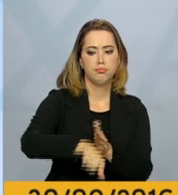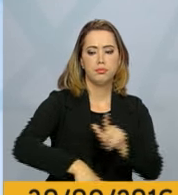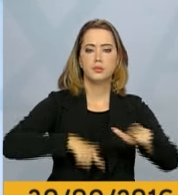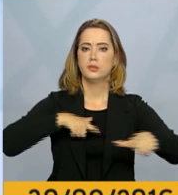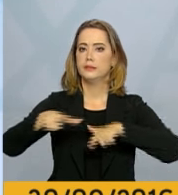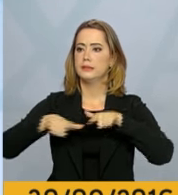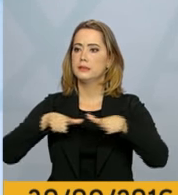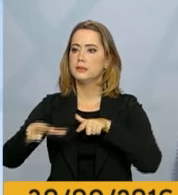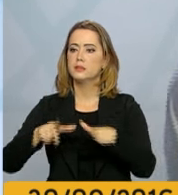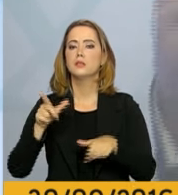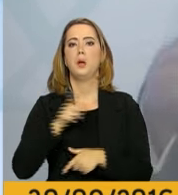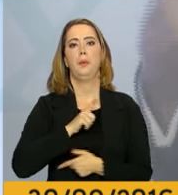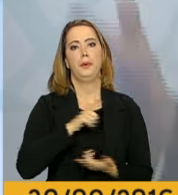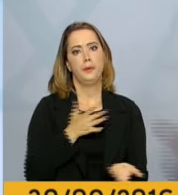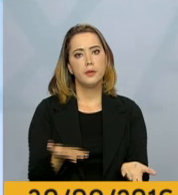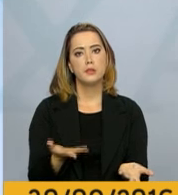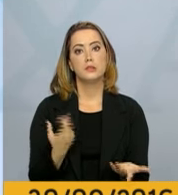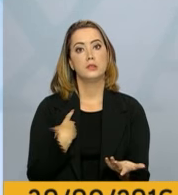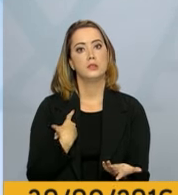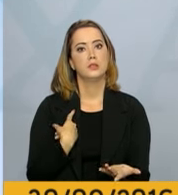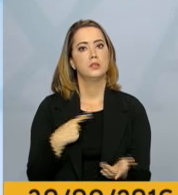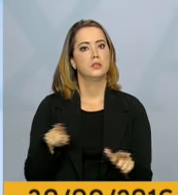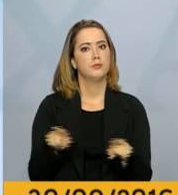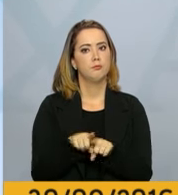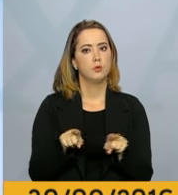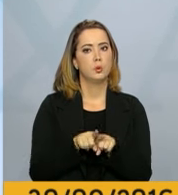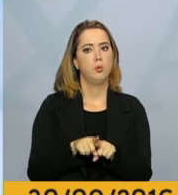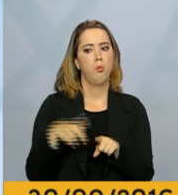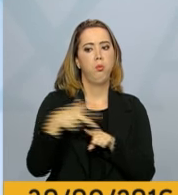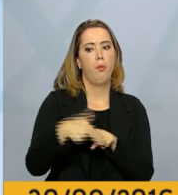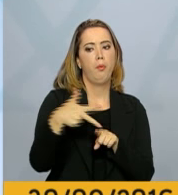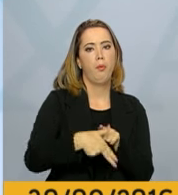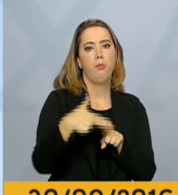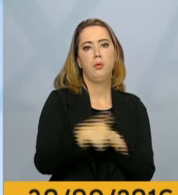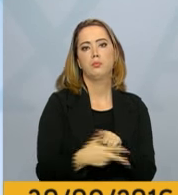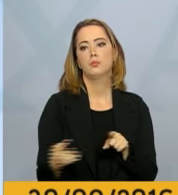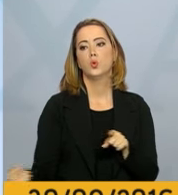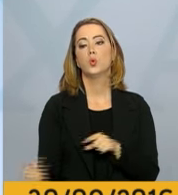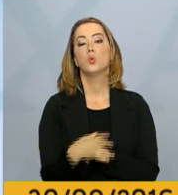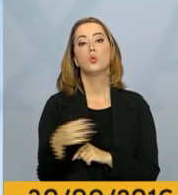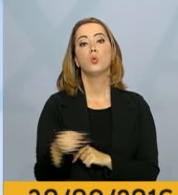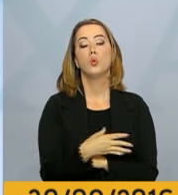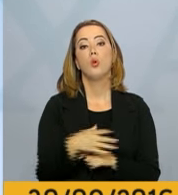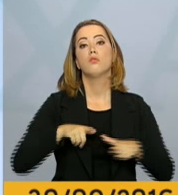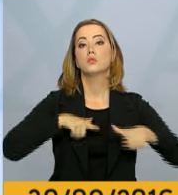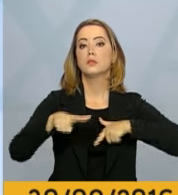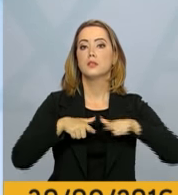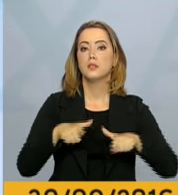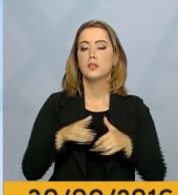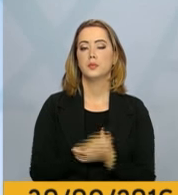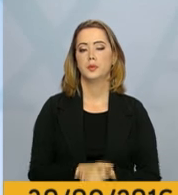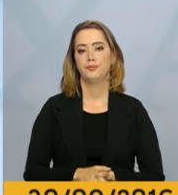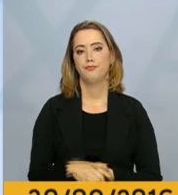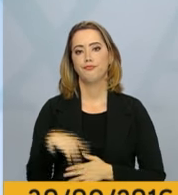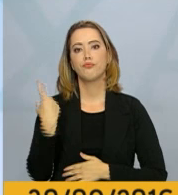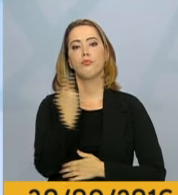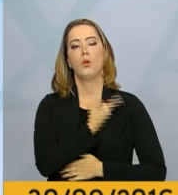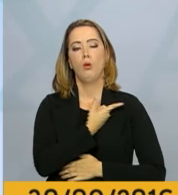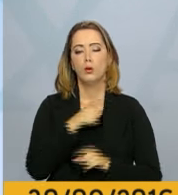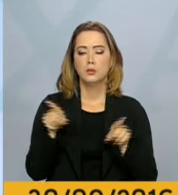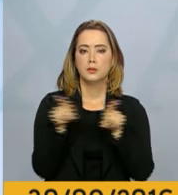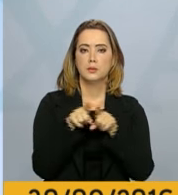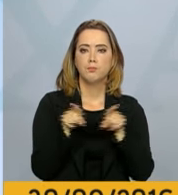existentes e inibiu a criação de novos postos de trabalho. Recebemos também o país com uma